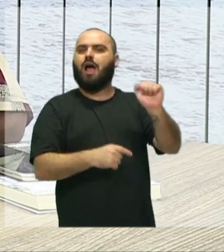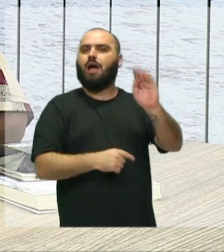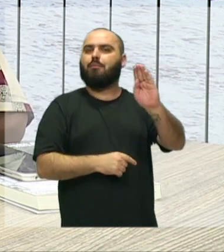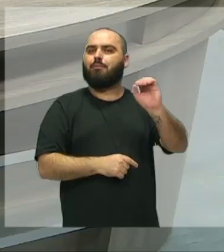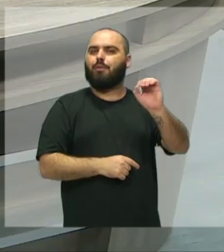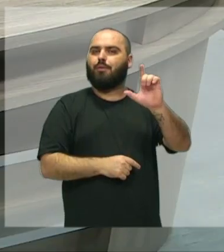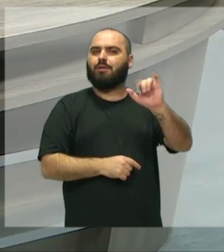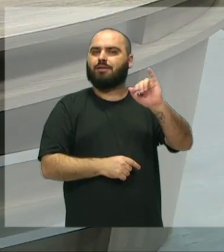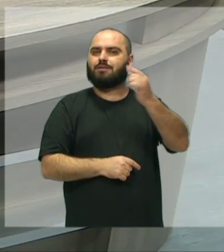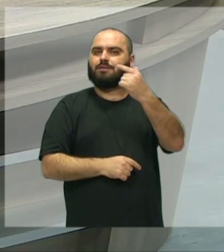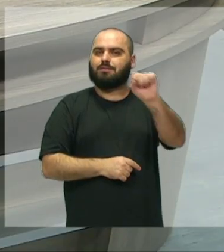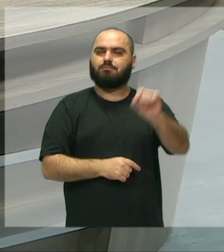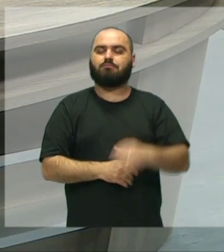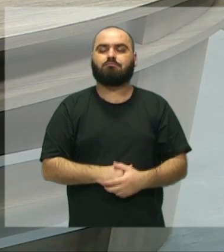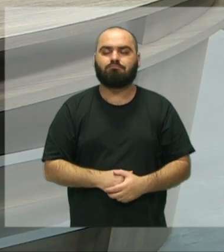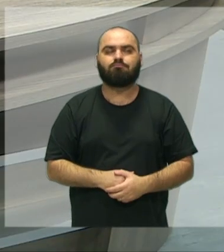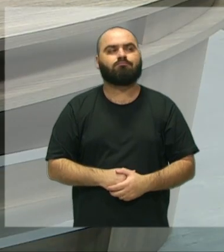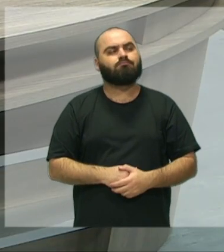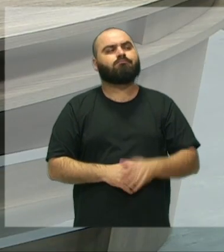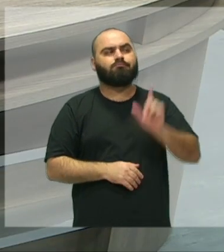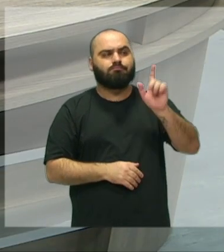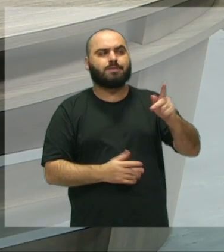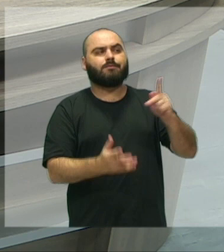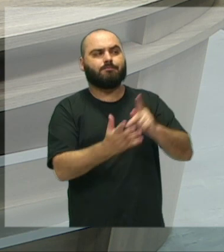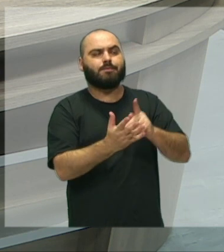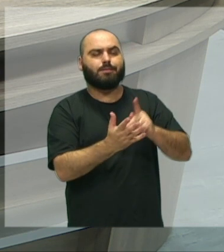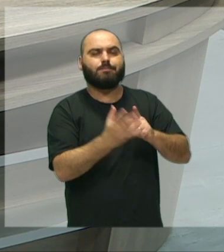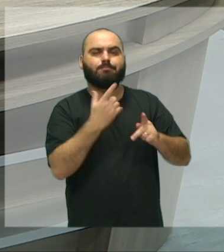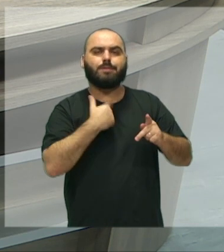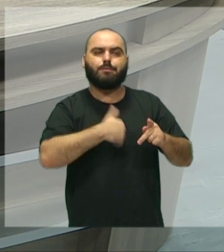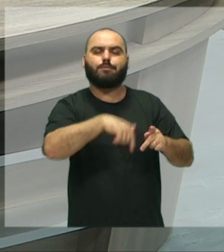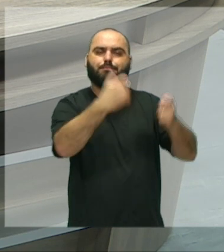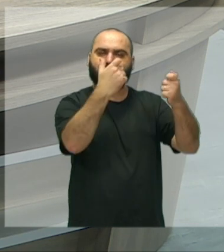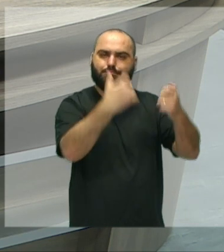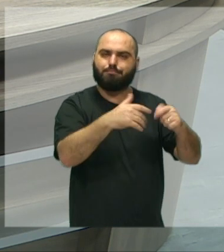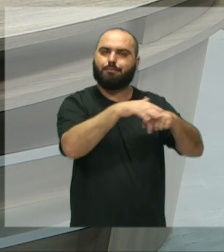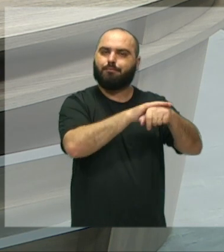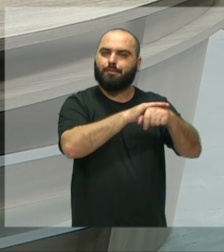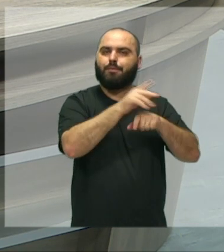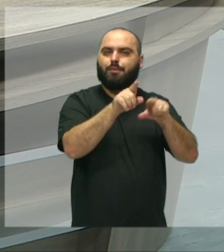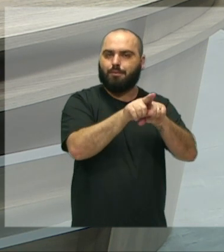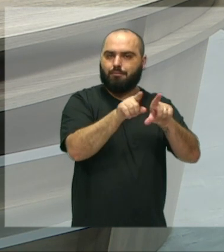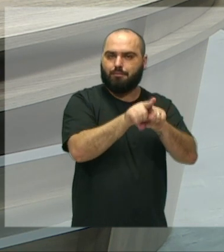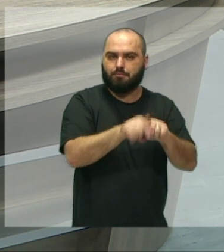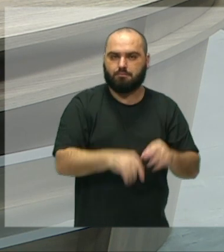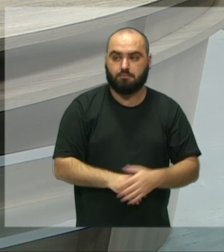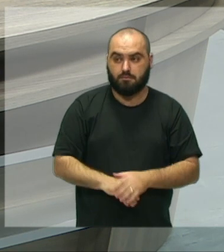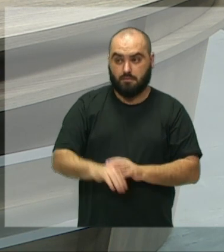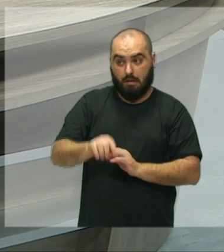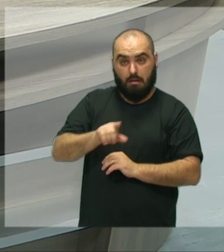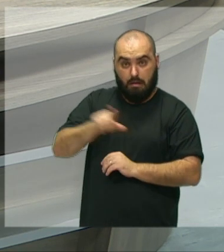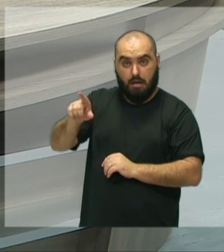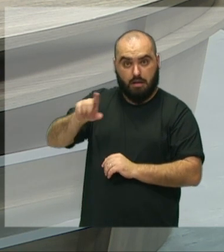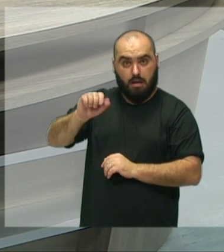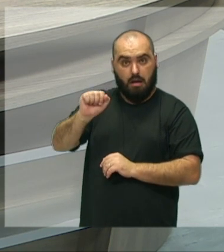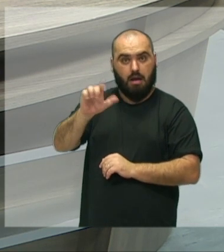até dizer também, né, porque ele é conhecido, né, conhecido por discursos